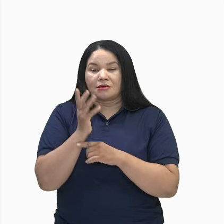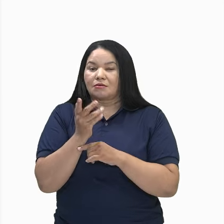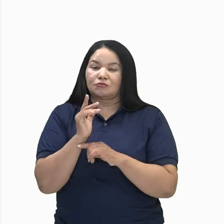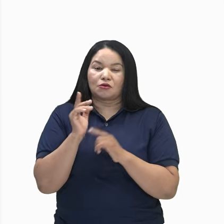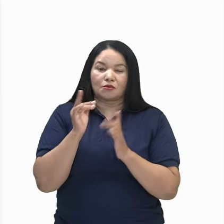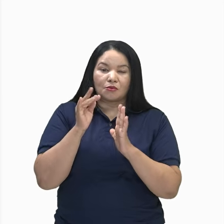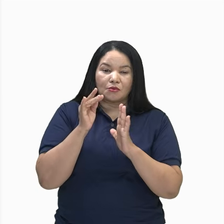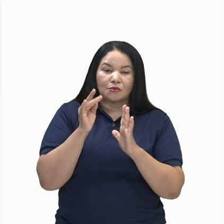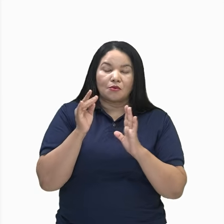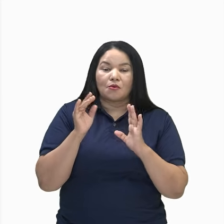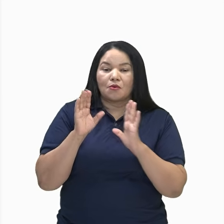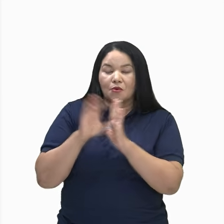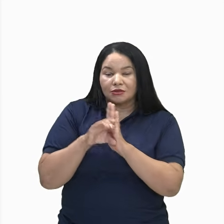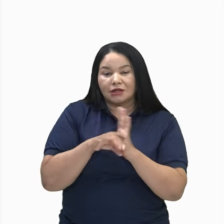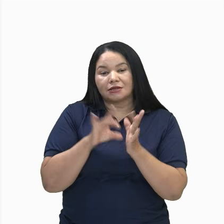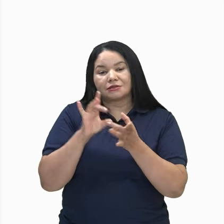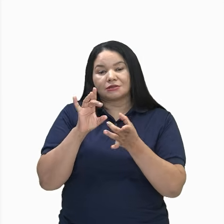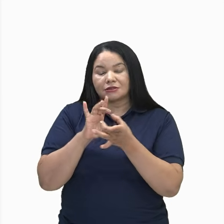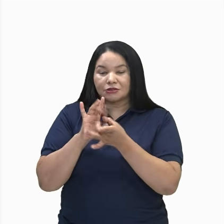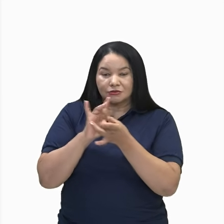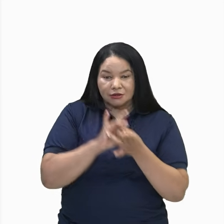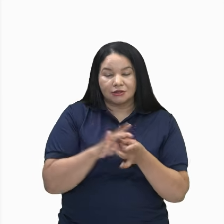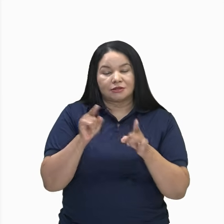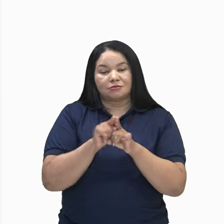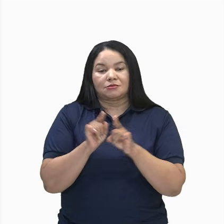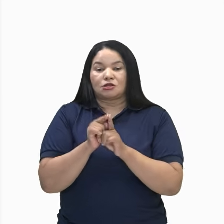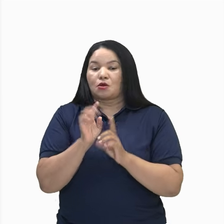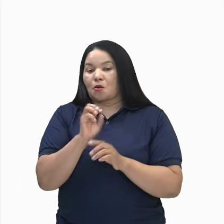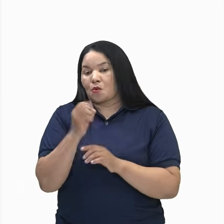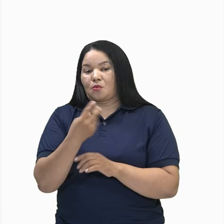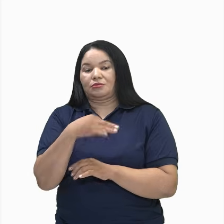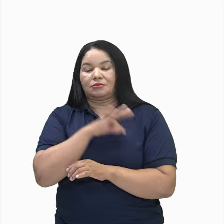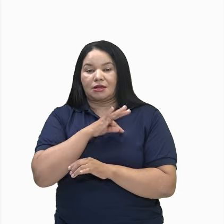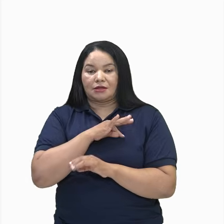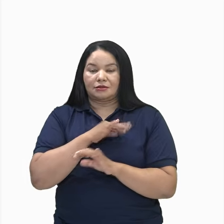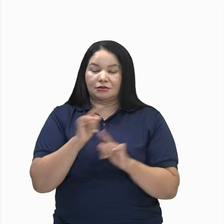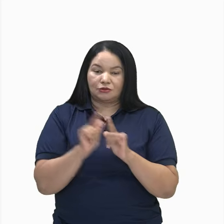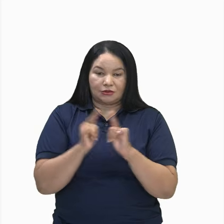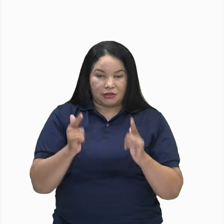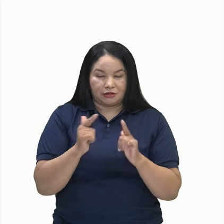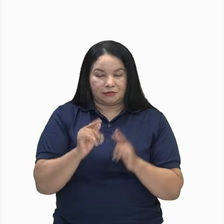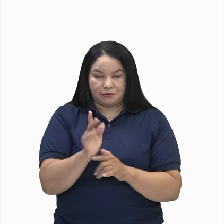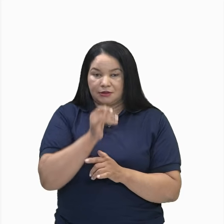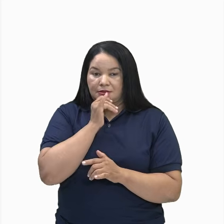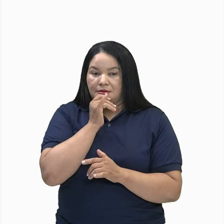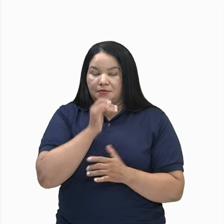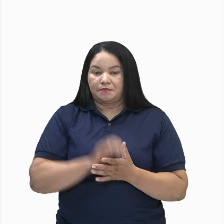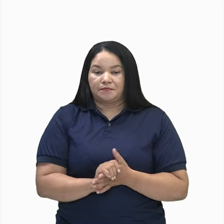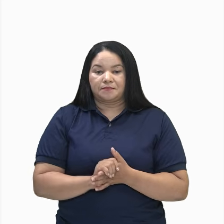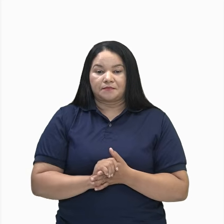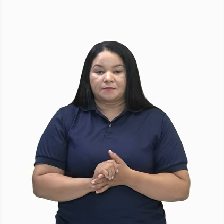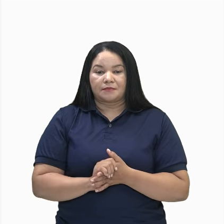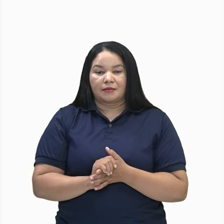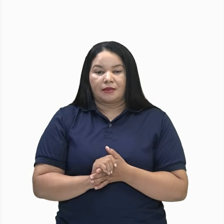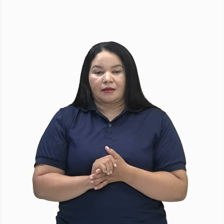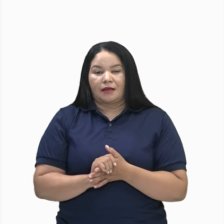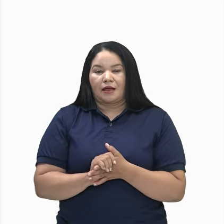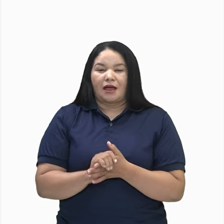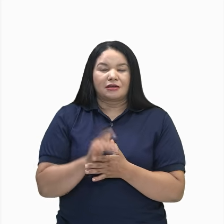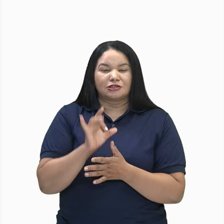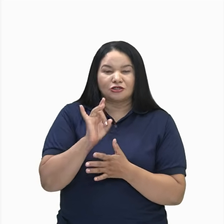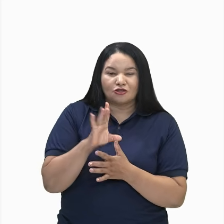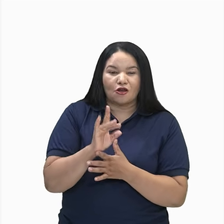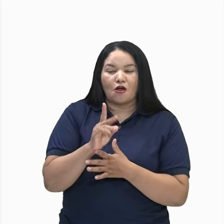e processá-los segundo técnicas jornalísticas. Porque não basta encontrar alguém que disse